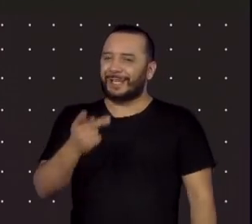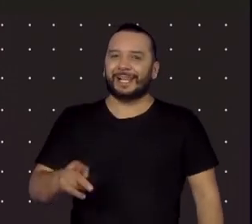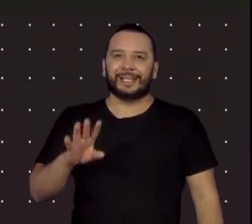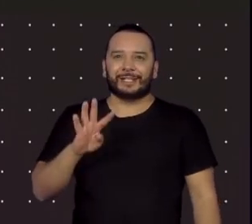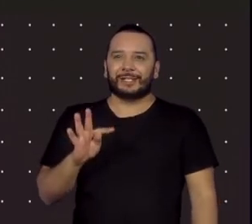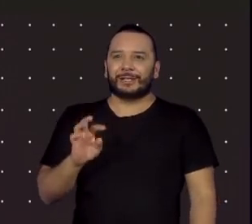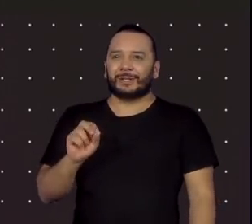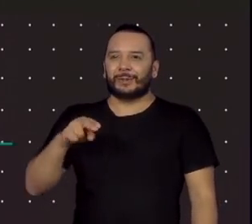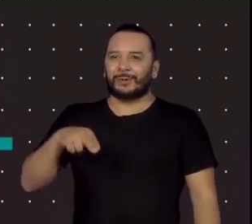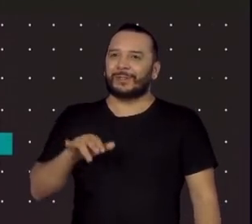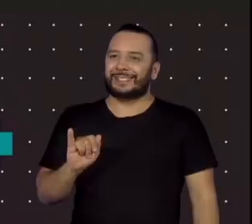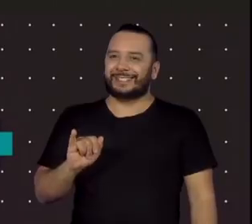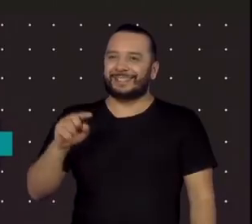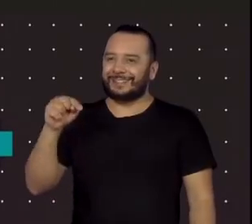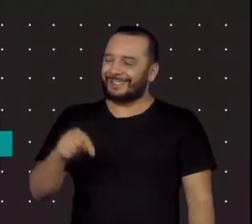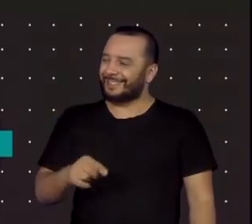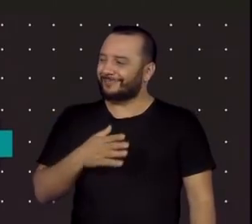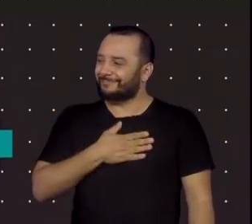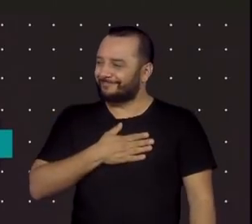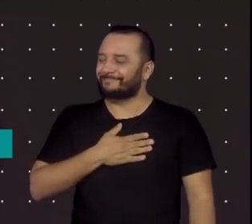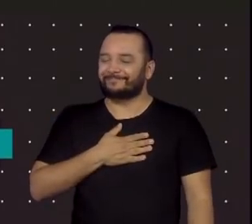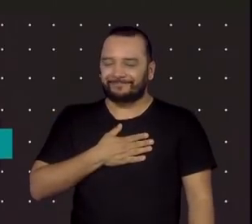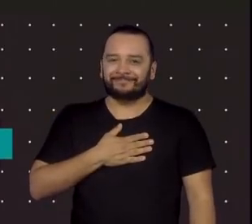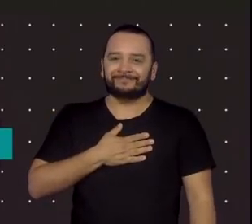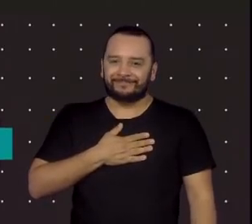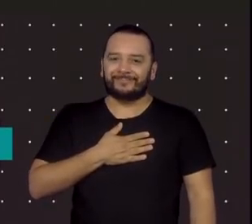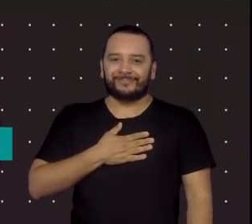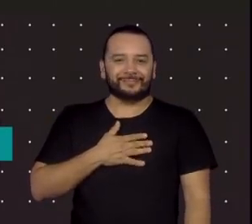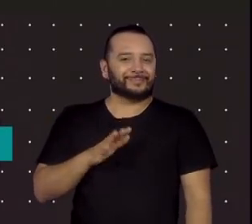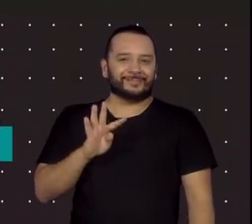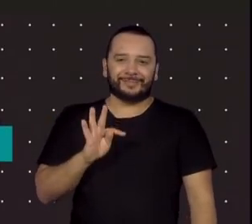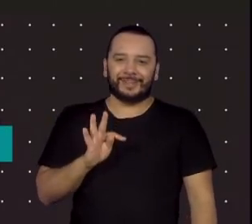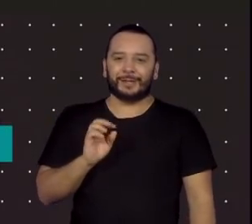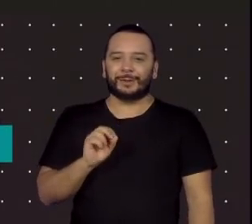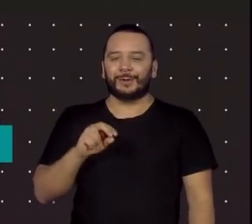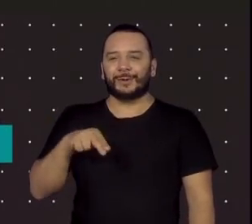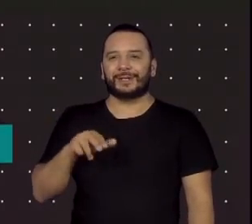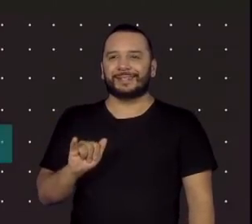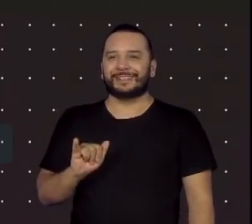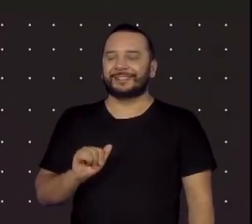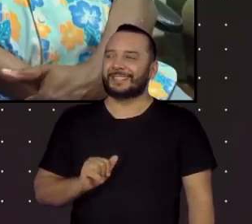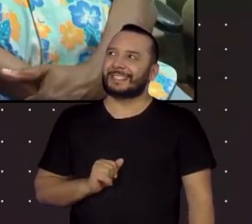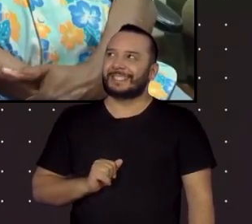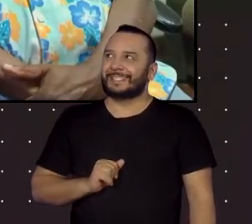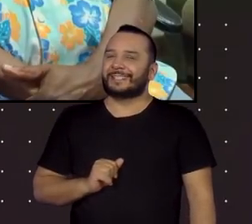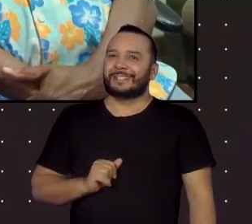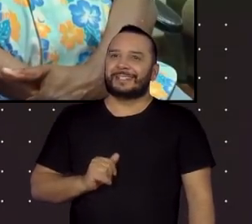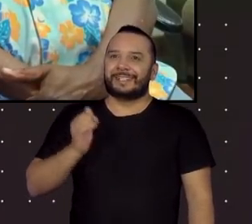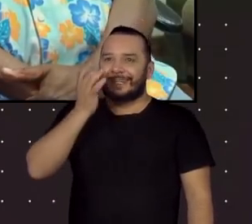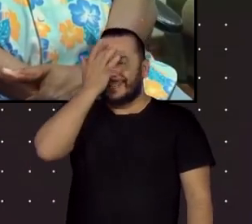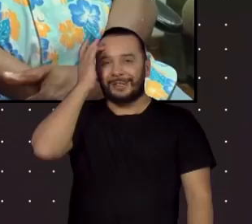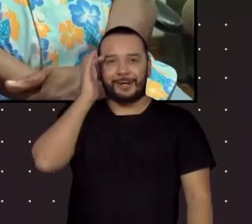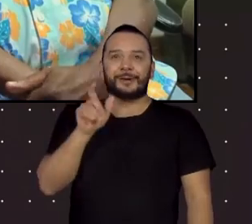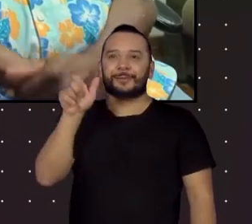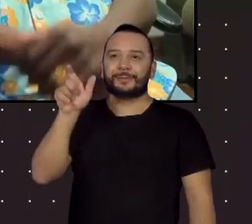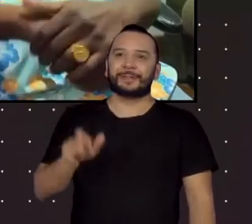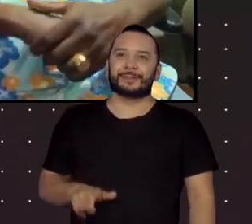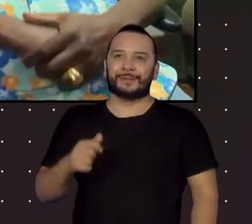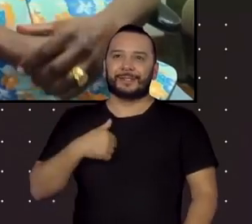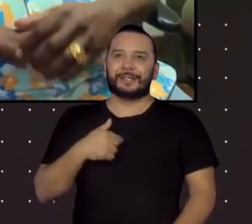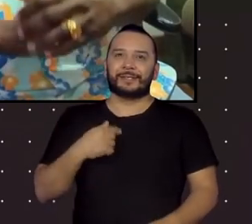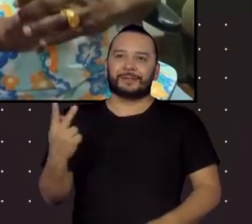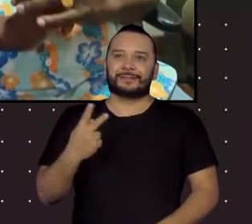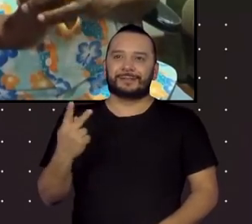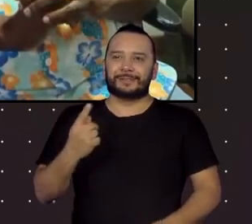aqui. O Dom, ele é um cara que, na nossa parceria